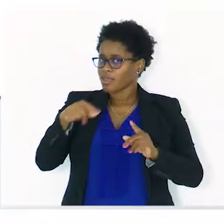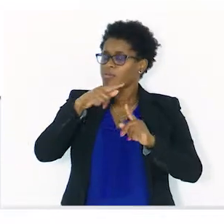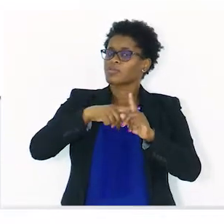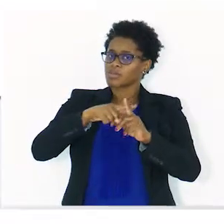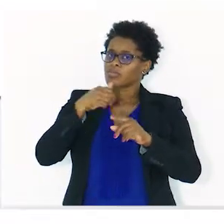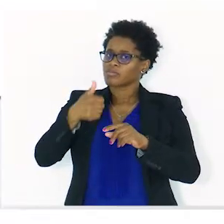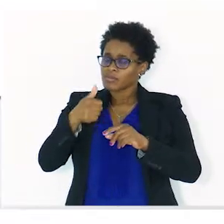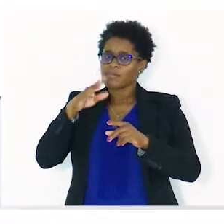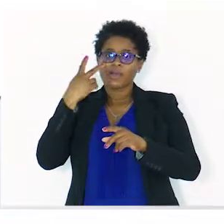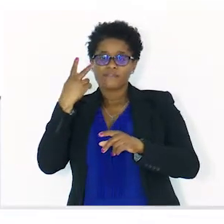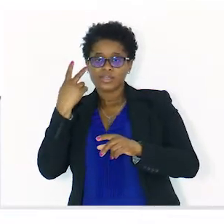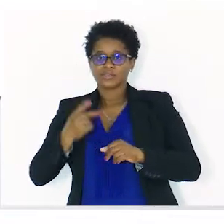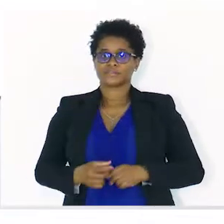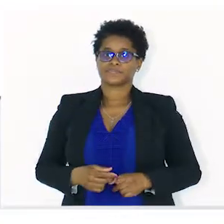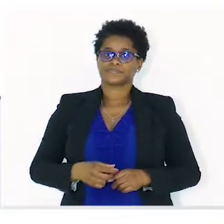para a vida.